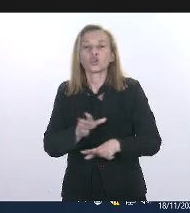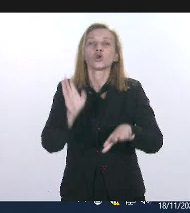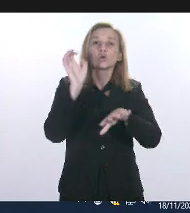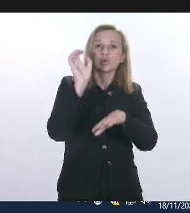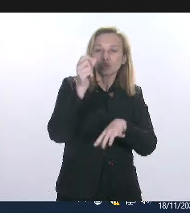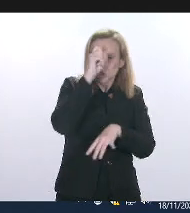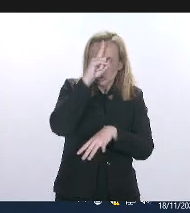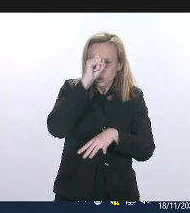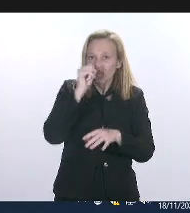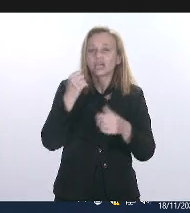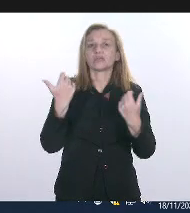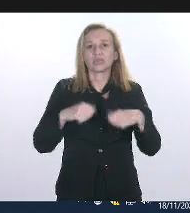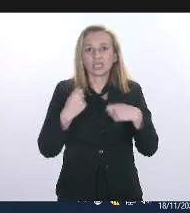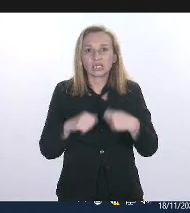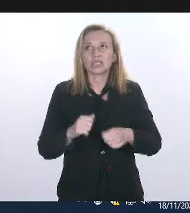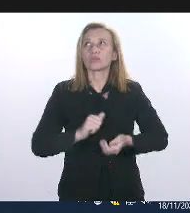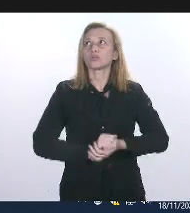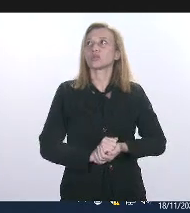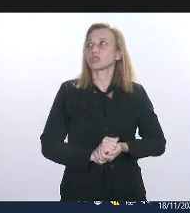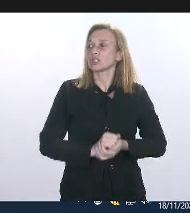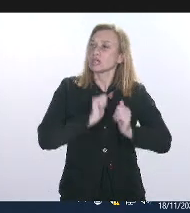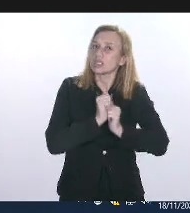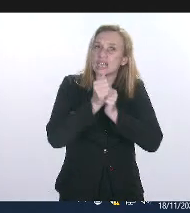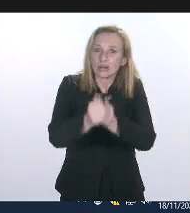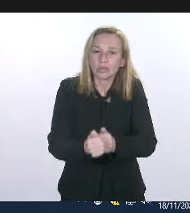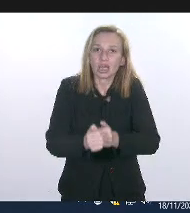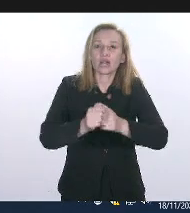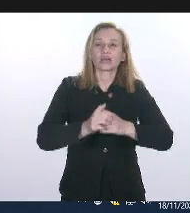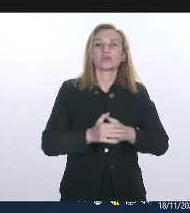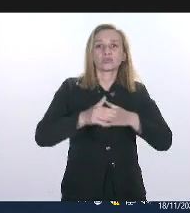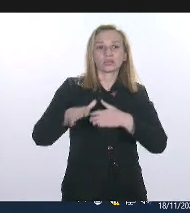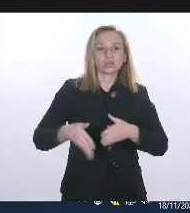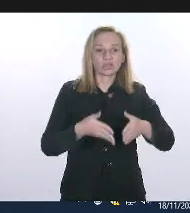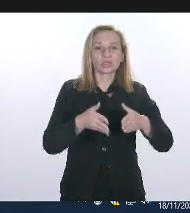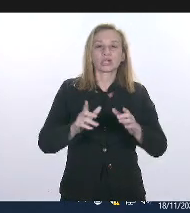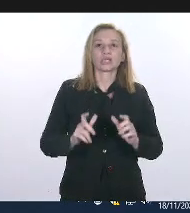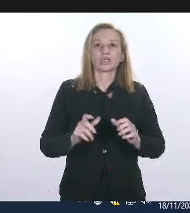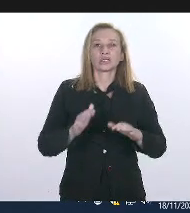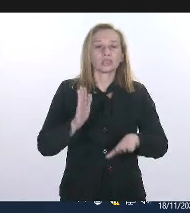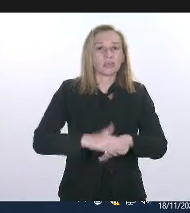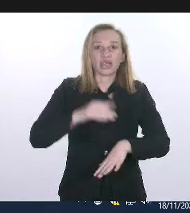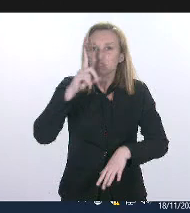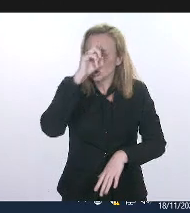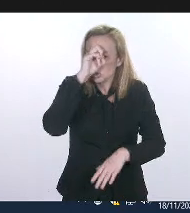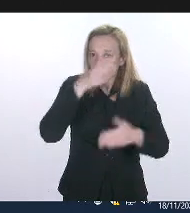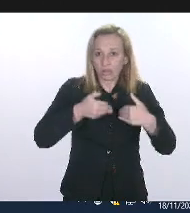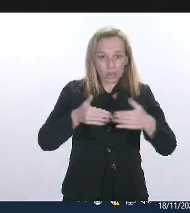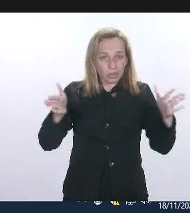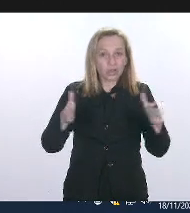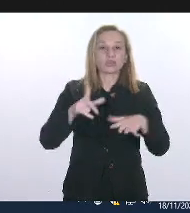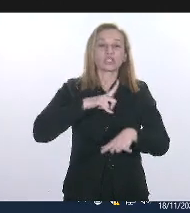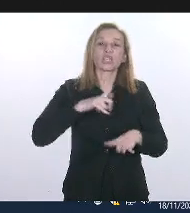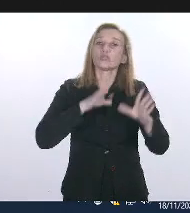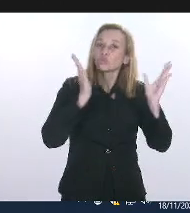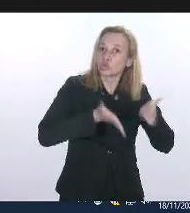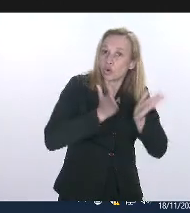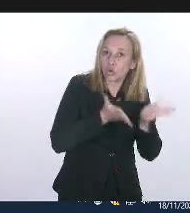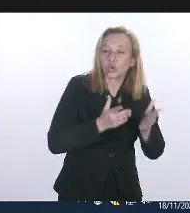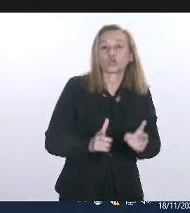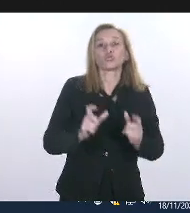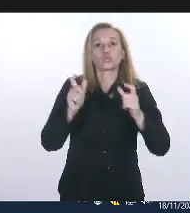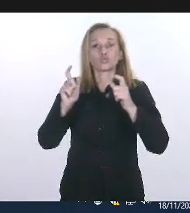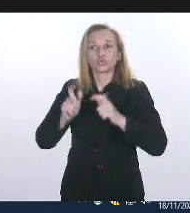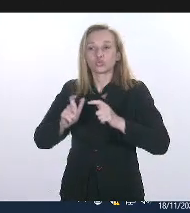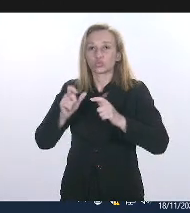hospitais precisam estar como estão, caminhando para a abertura de mais leitos. Nós temos hoje uma rede que